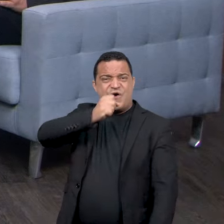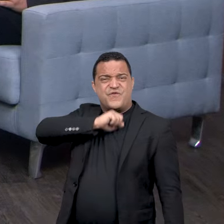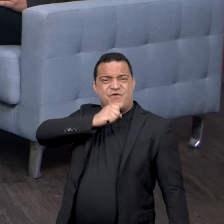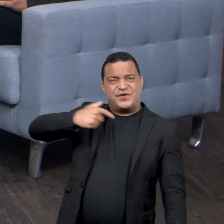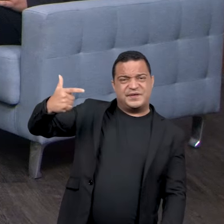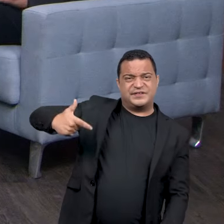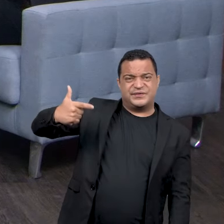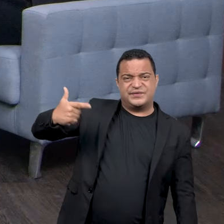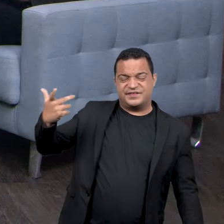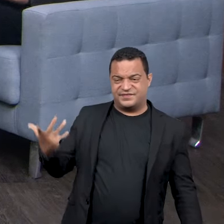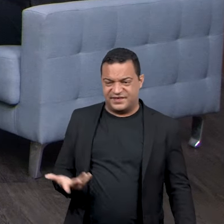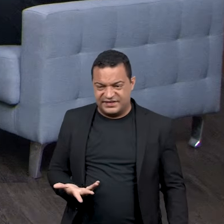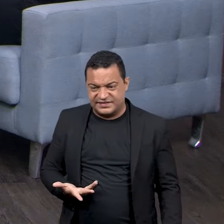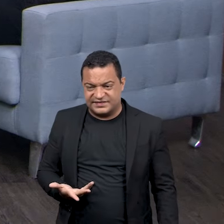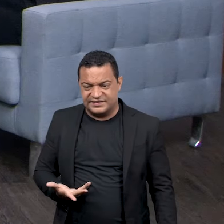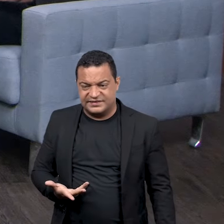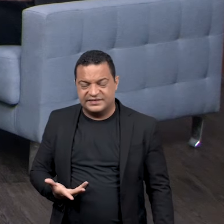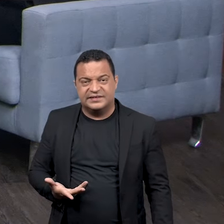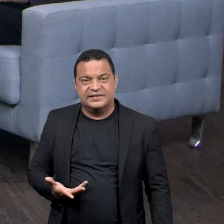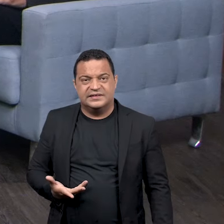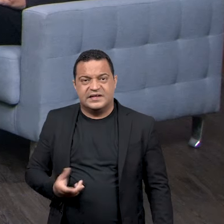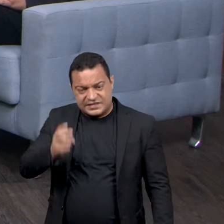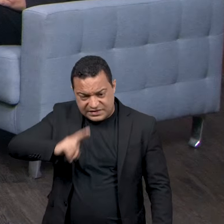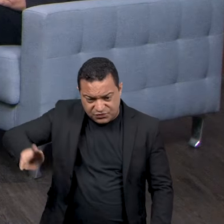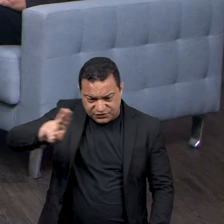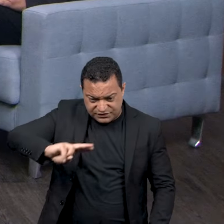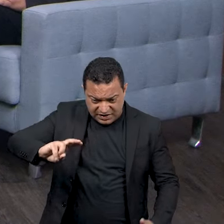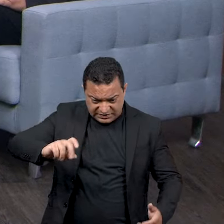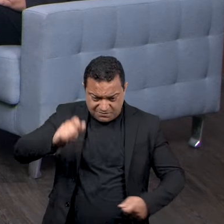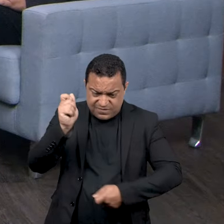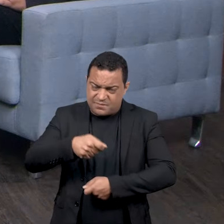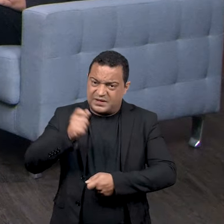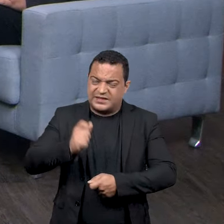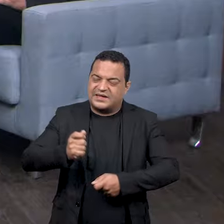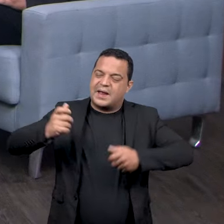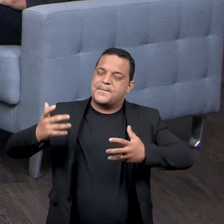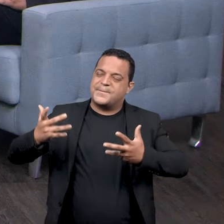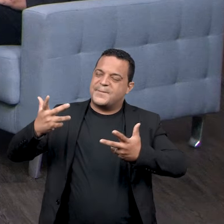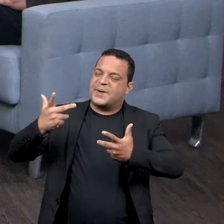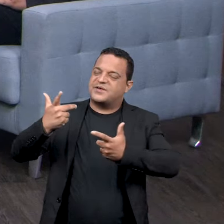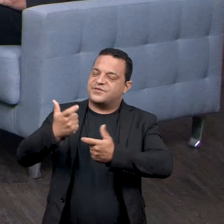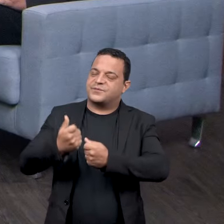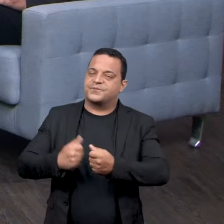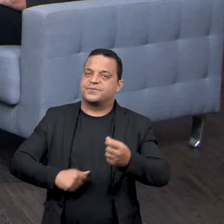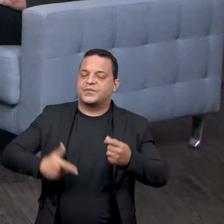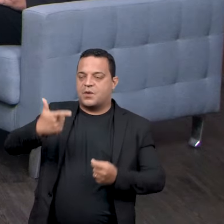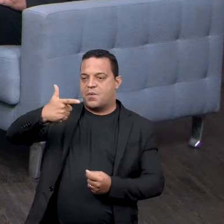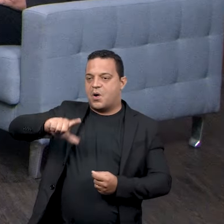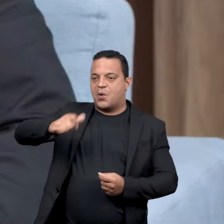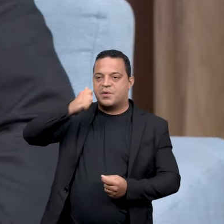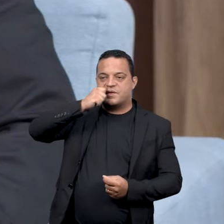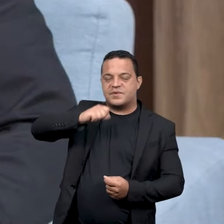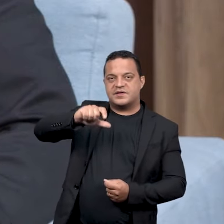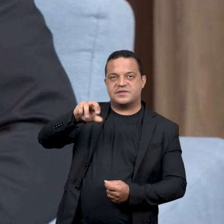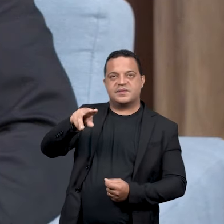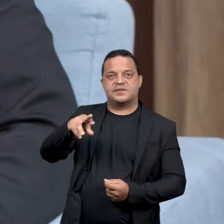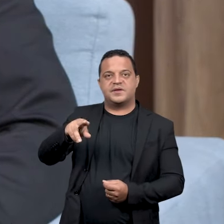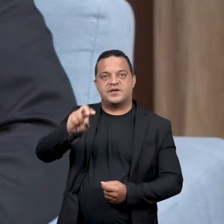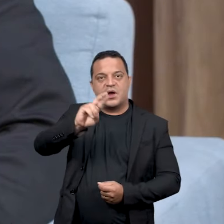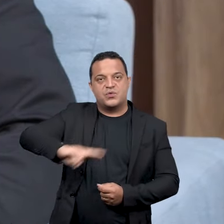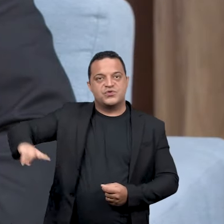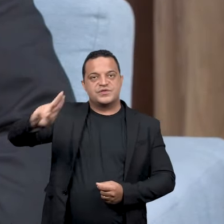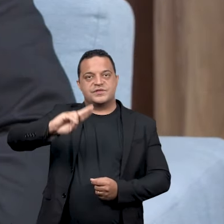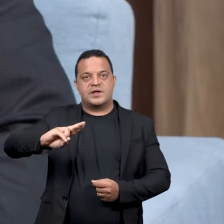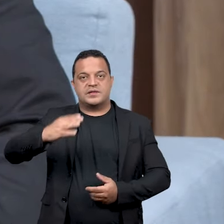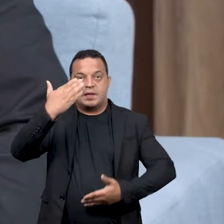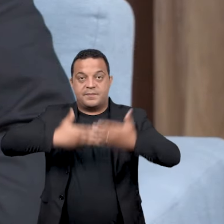idosa, bisavó, baterista Que da igreja maravilha. sendo usada ali. Mas temos uma irmã também que é muito usada nas mãos do Senhor. Nós